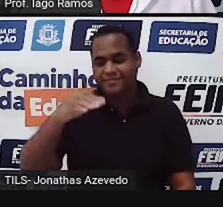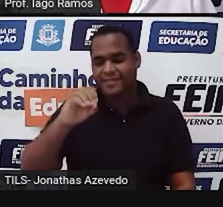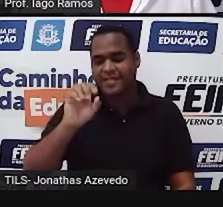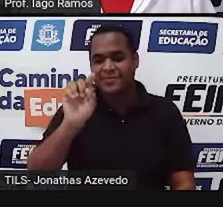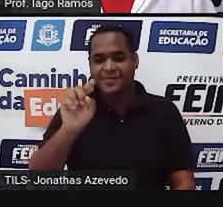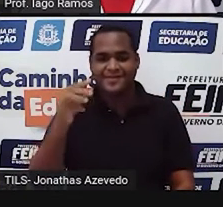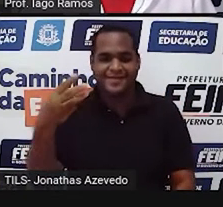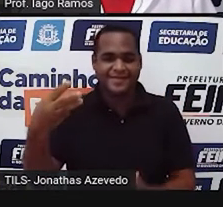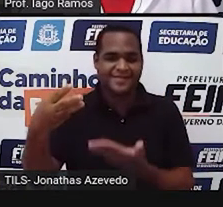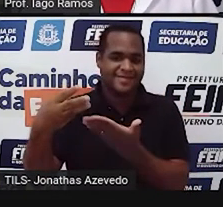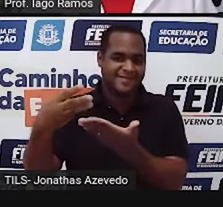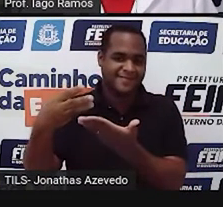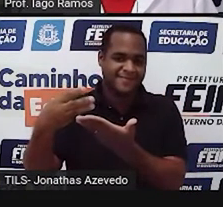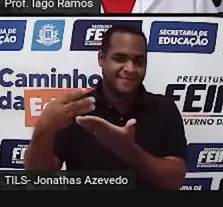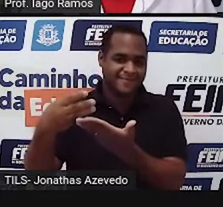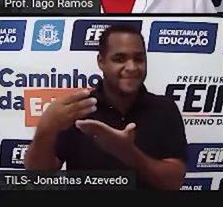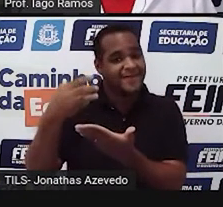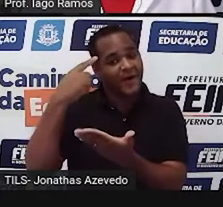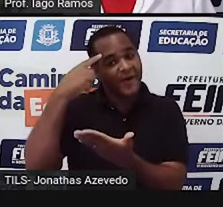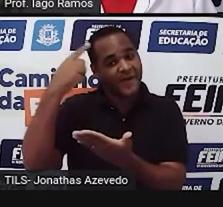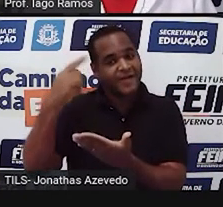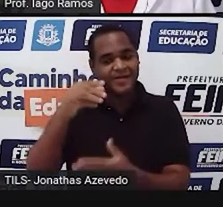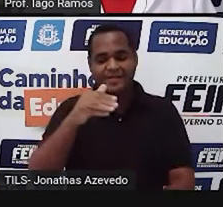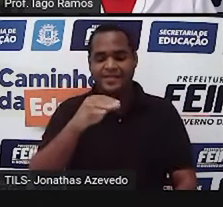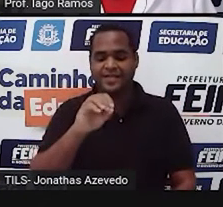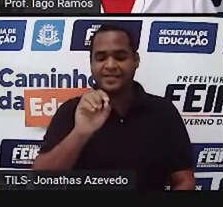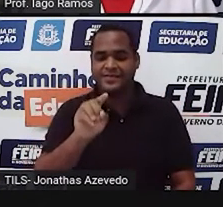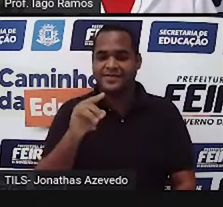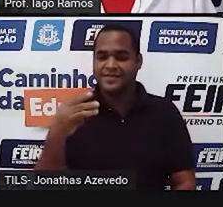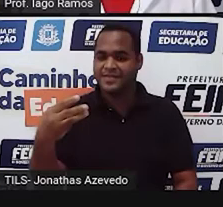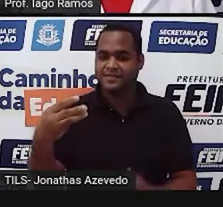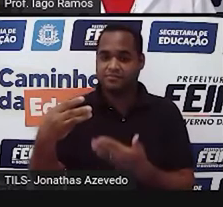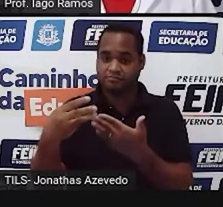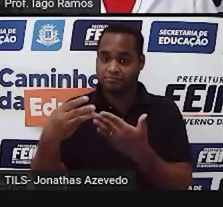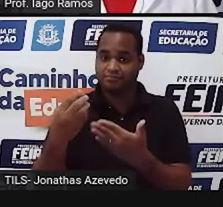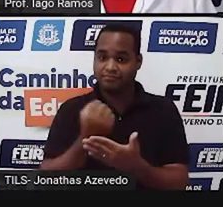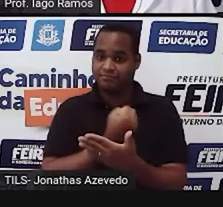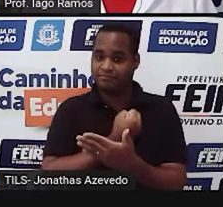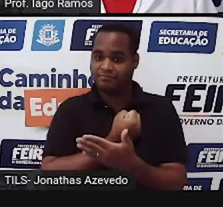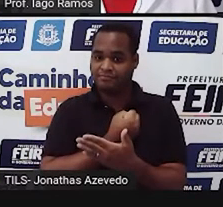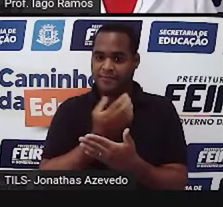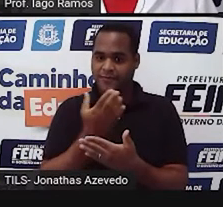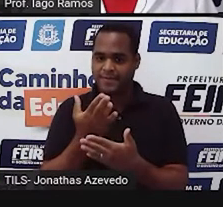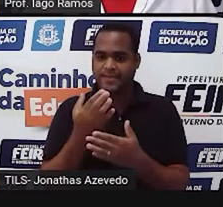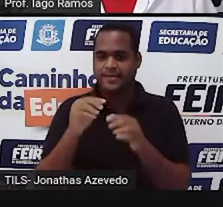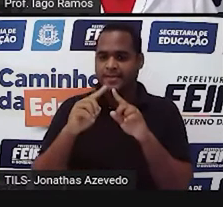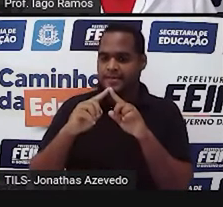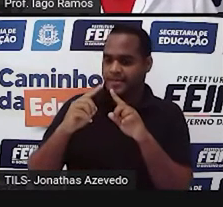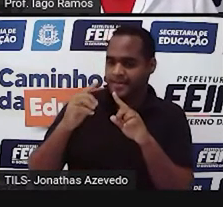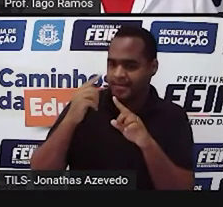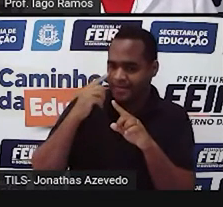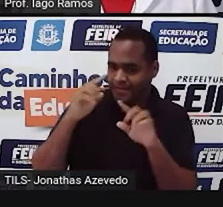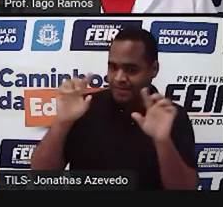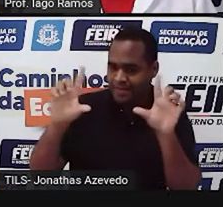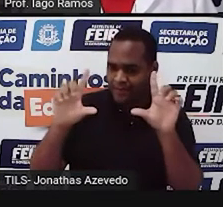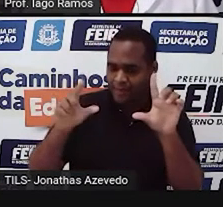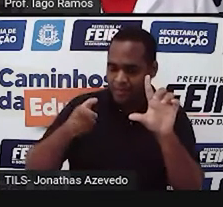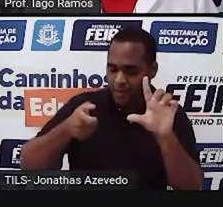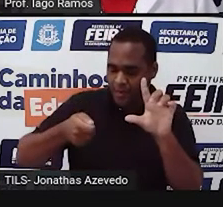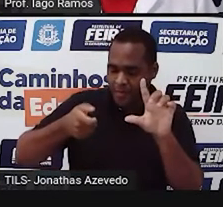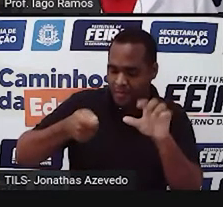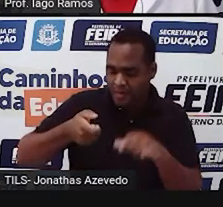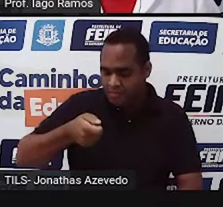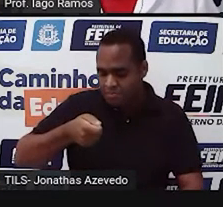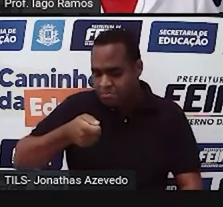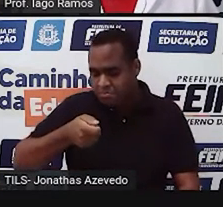TV Pois é só porque que o número é importante porque você precisa sintonizar né no canal